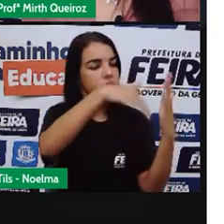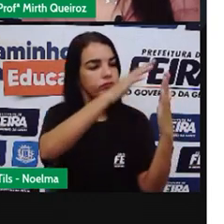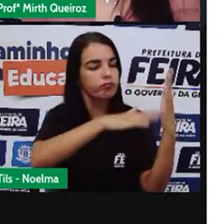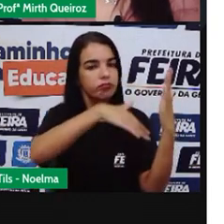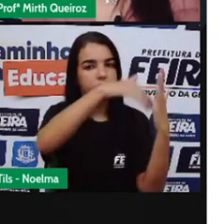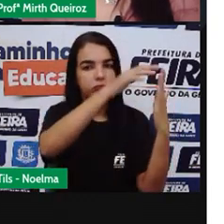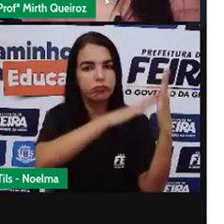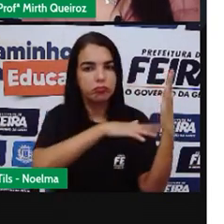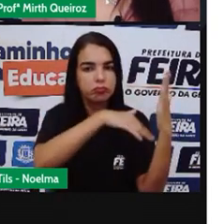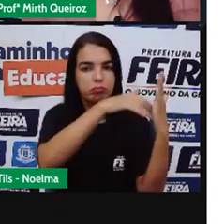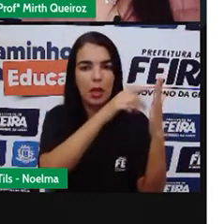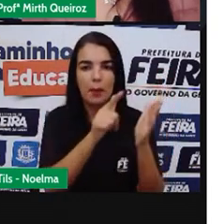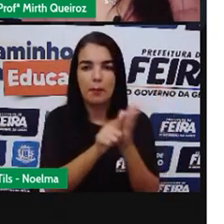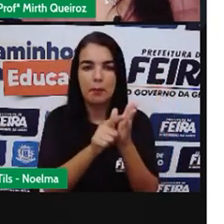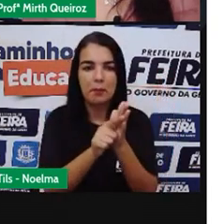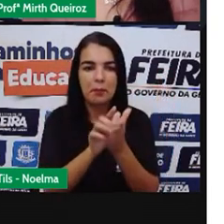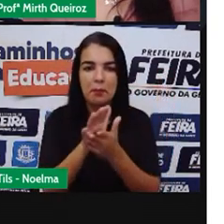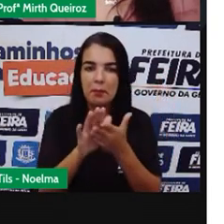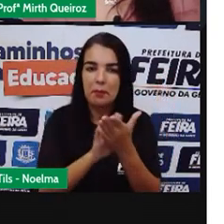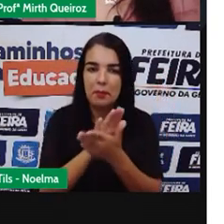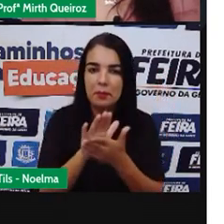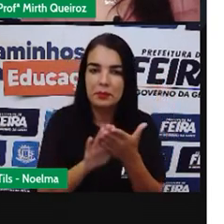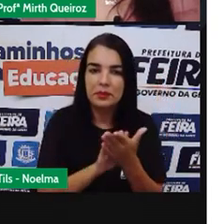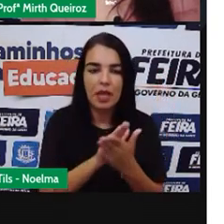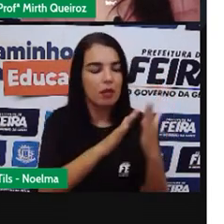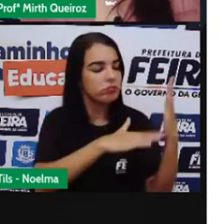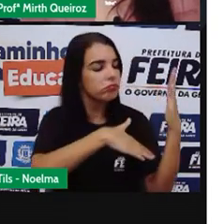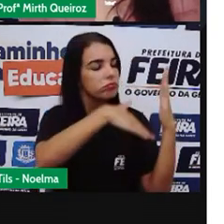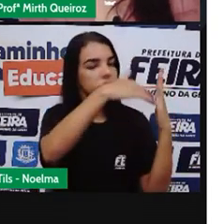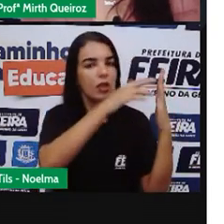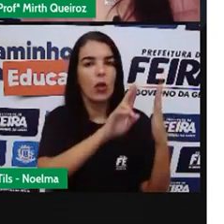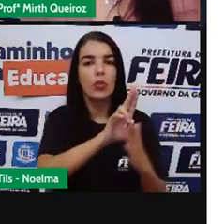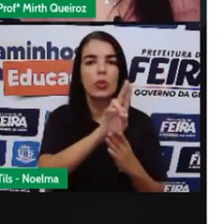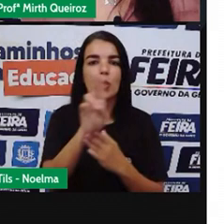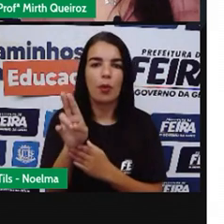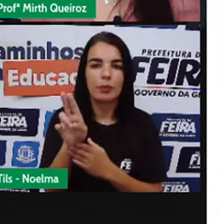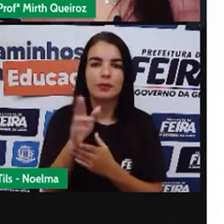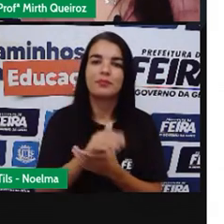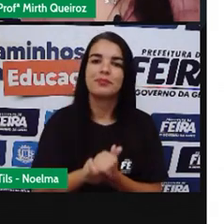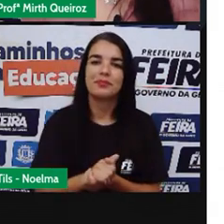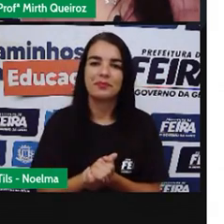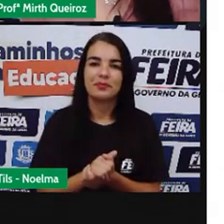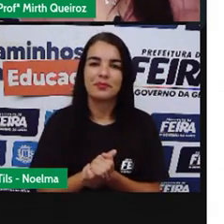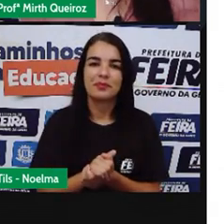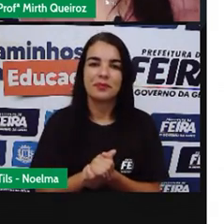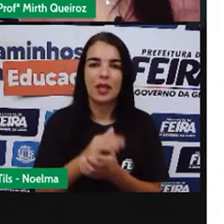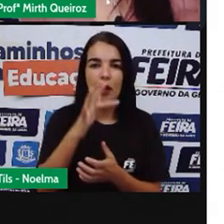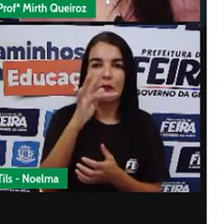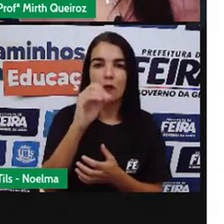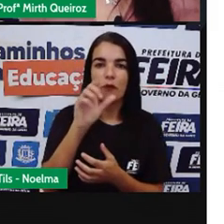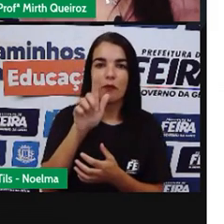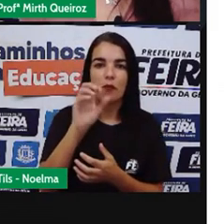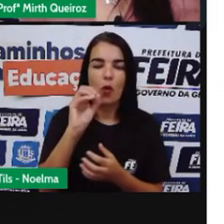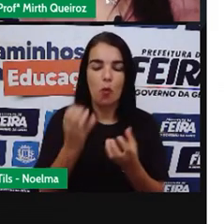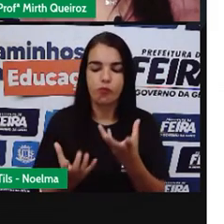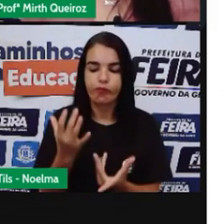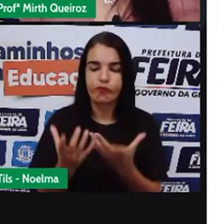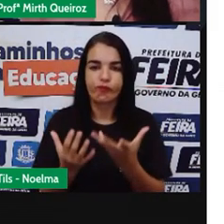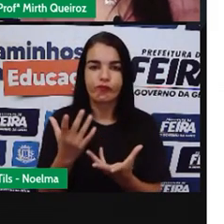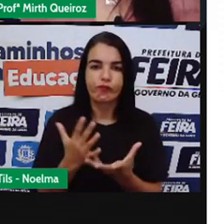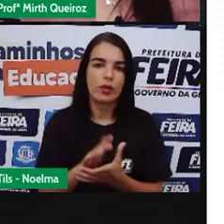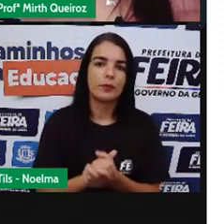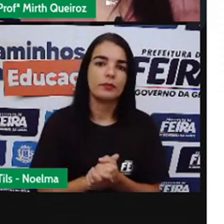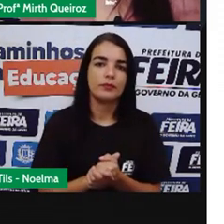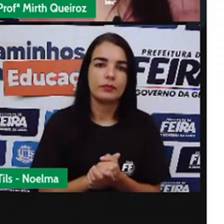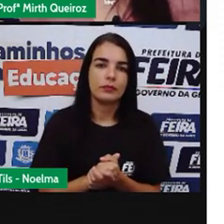acrílica sem papel, né? E o nome dessa obra de arte é Povo. Uma obra